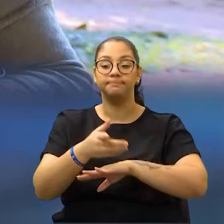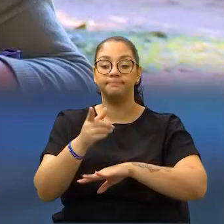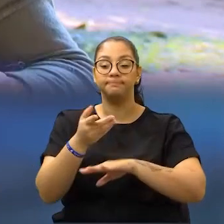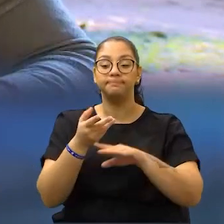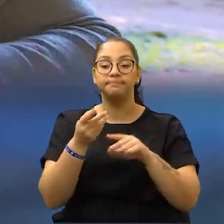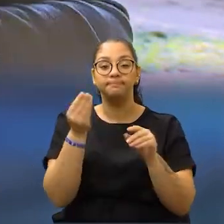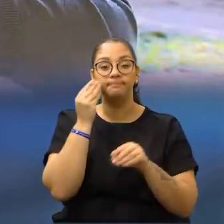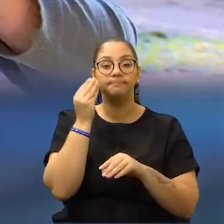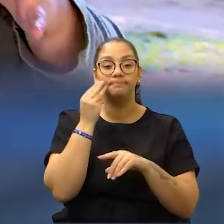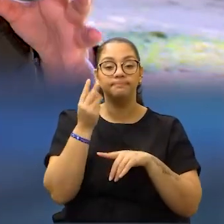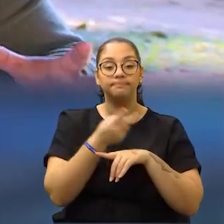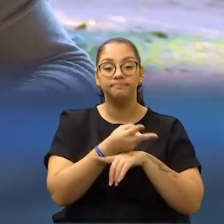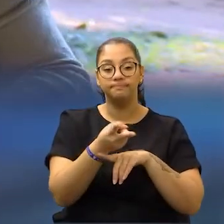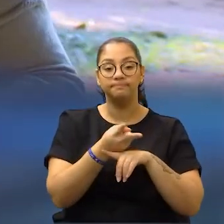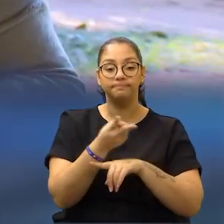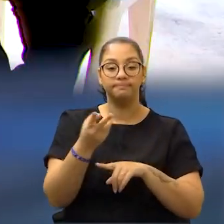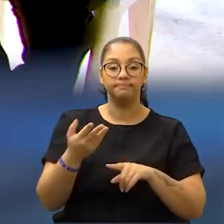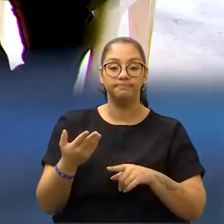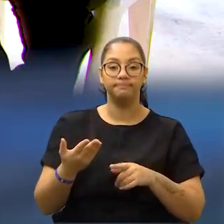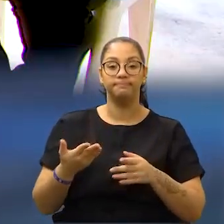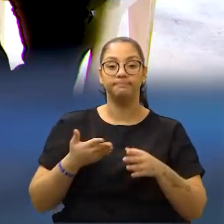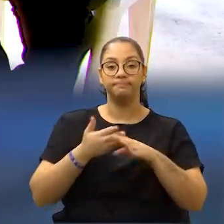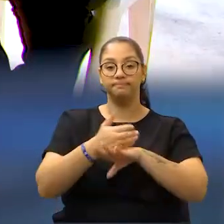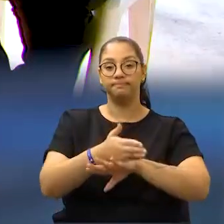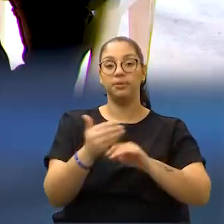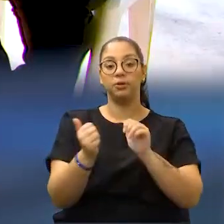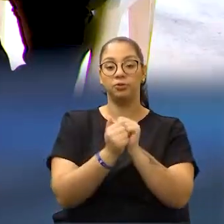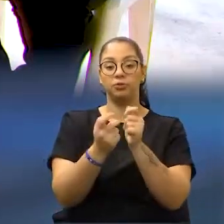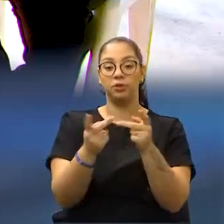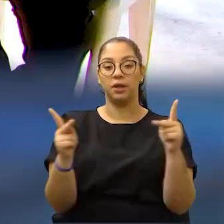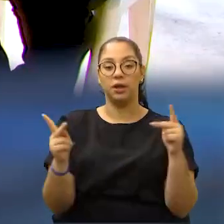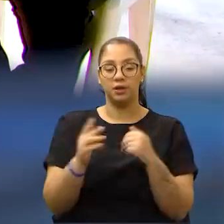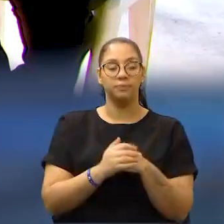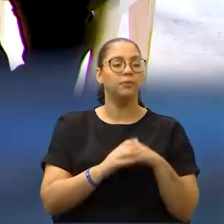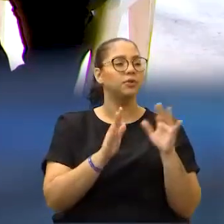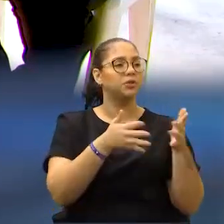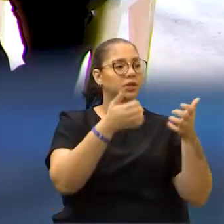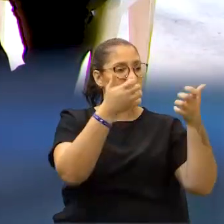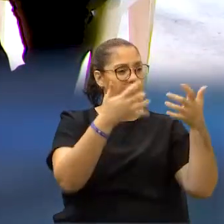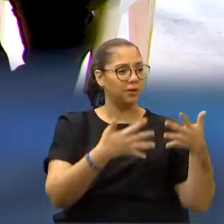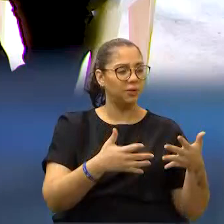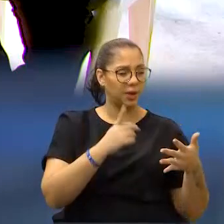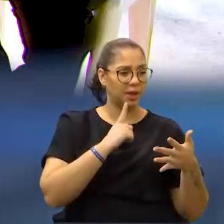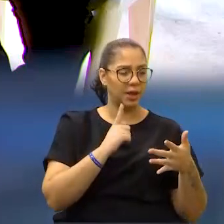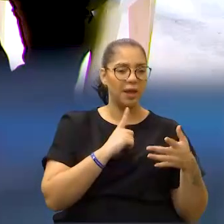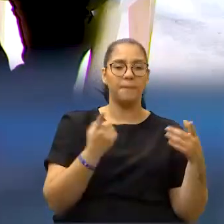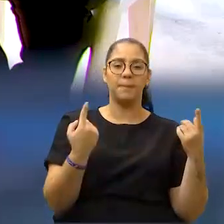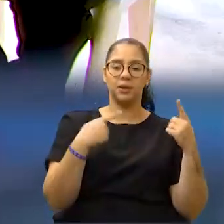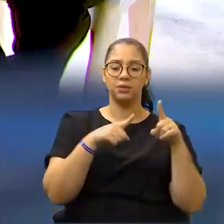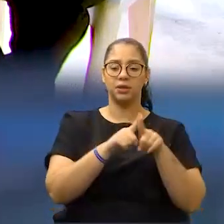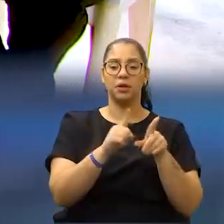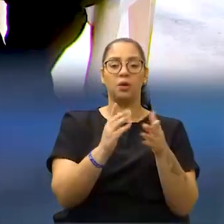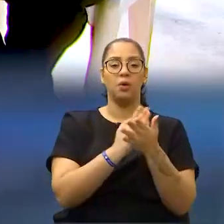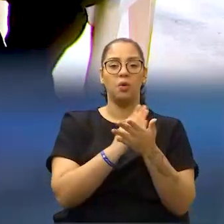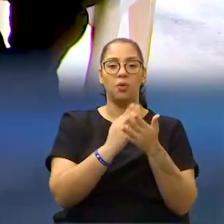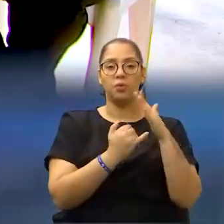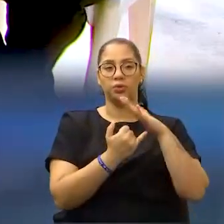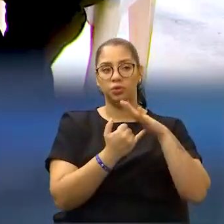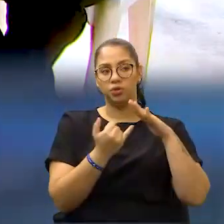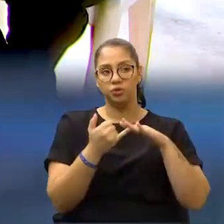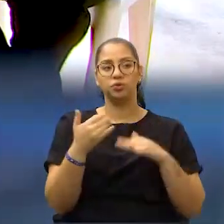poder intervir, né? E fazer um movimento de busca de acesso junto com elas. E você falou que existe